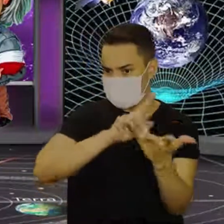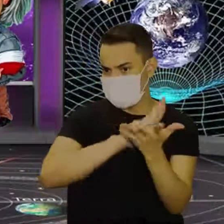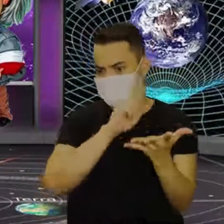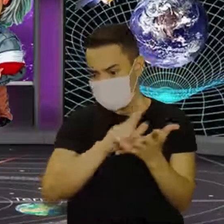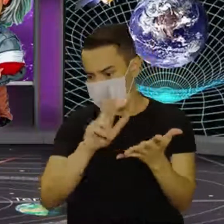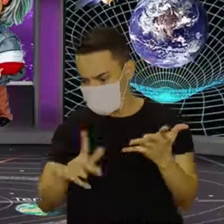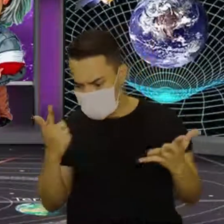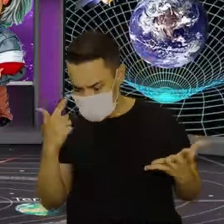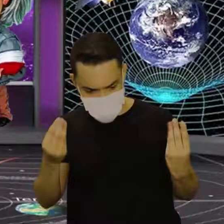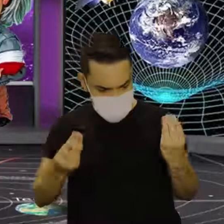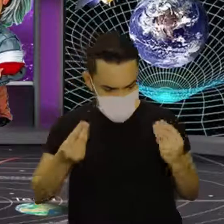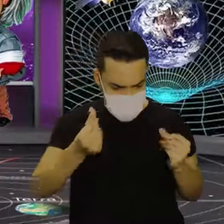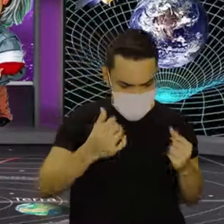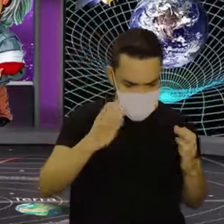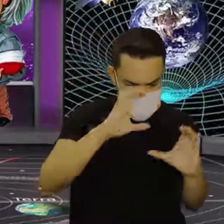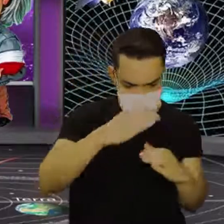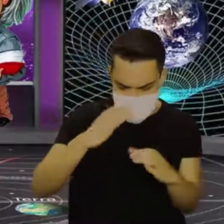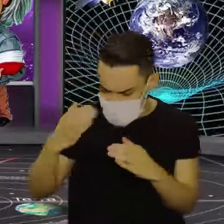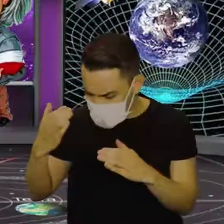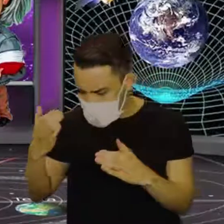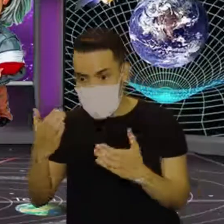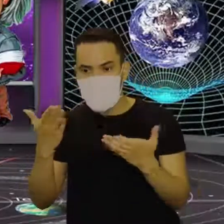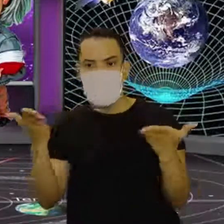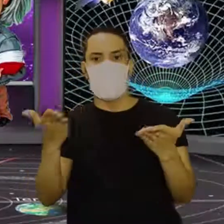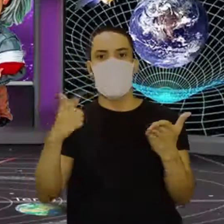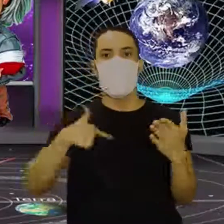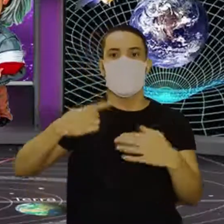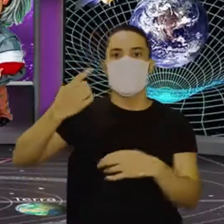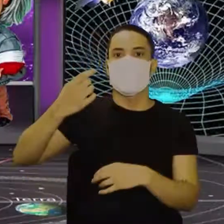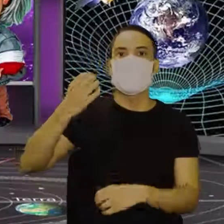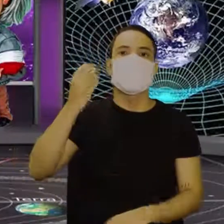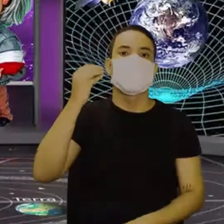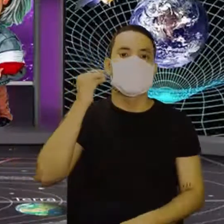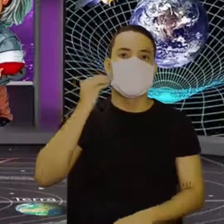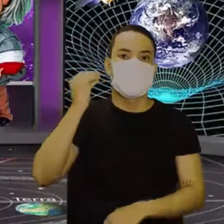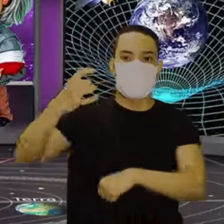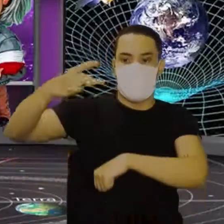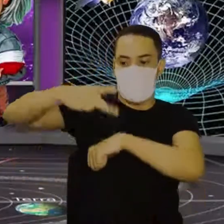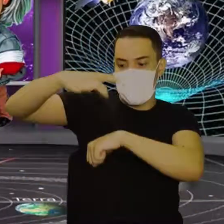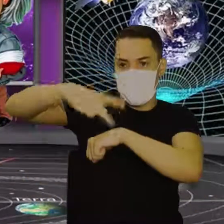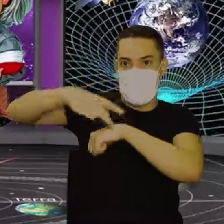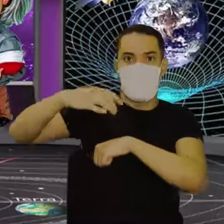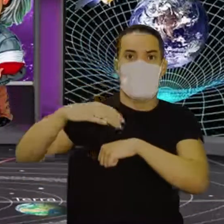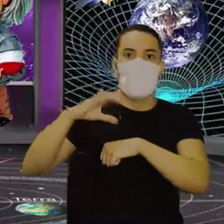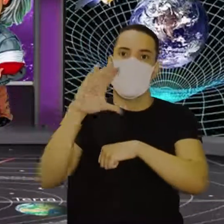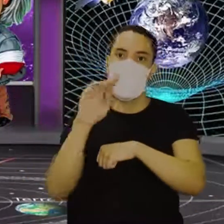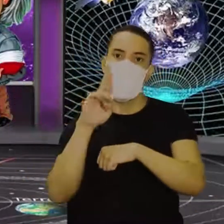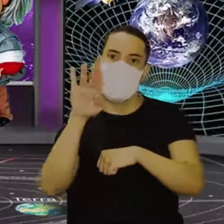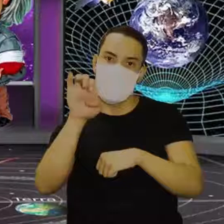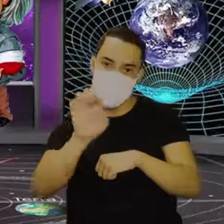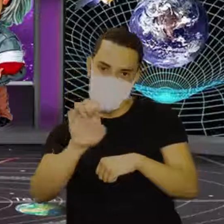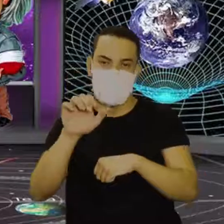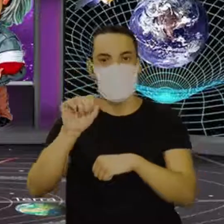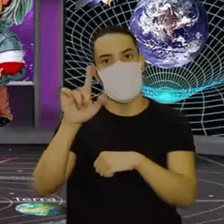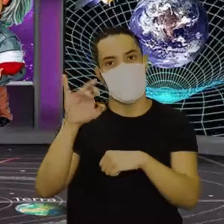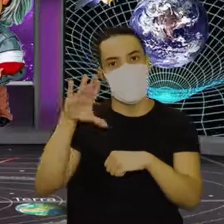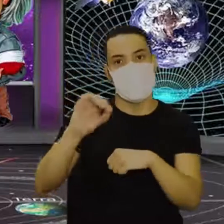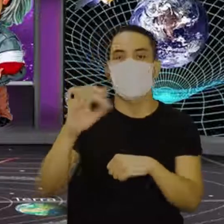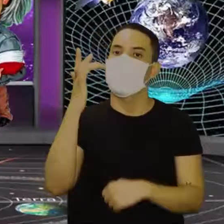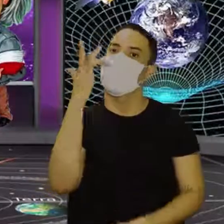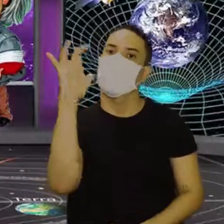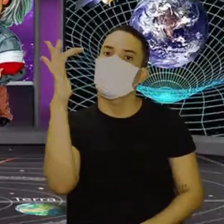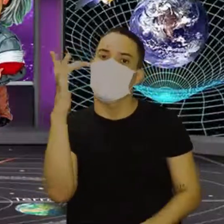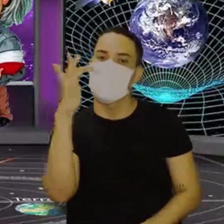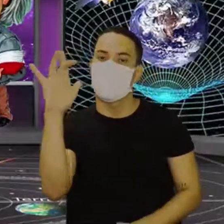coisa. Aí ele falou, peraí, vou colocar agora aqui alumínio, agora o cobre, um pedacinho de ouro,